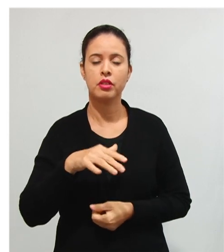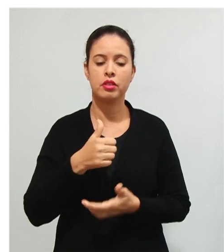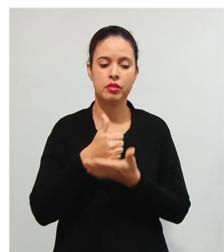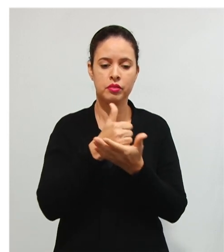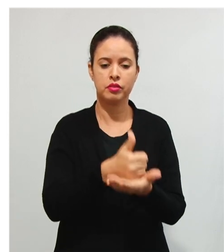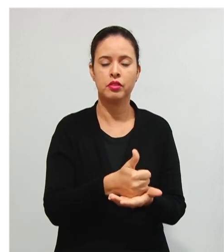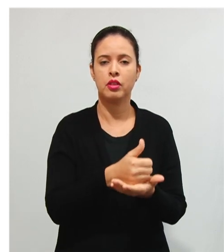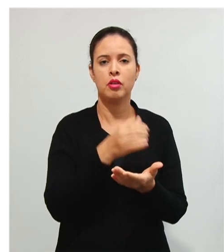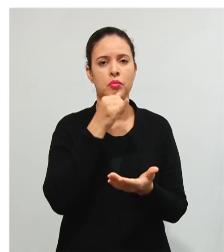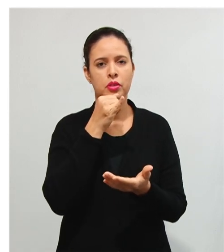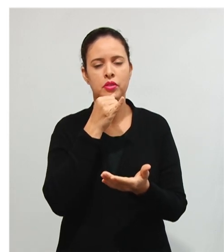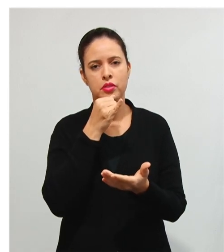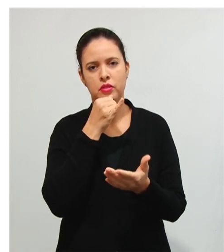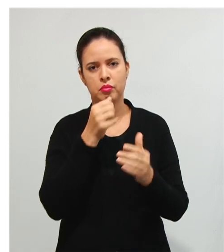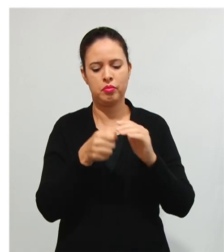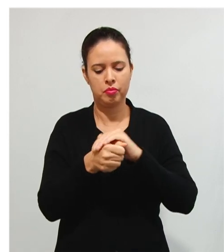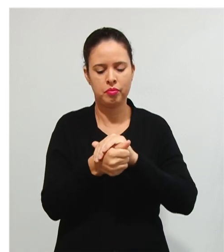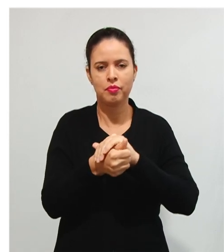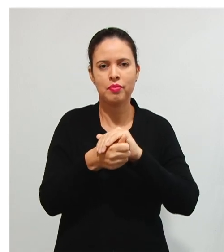uma tartaruga.